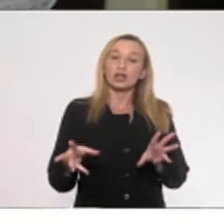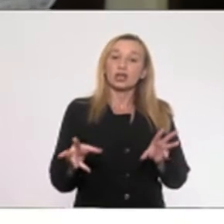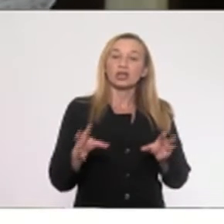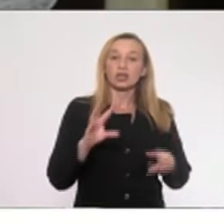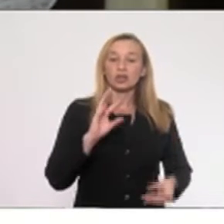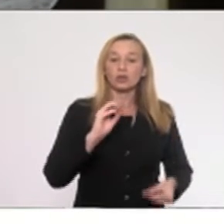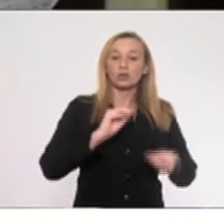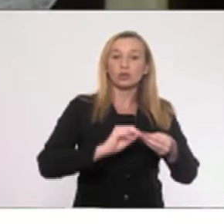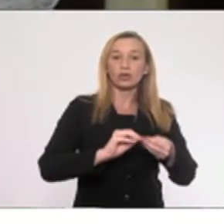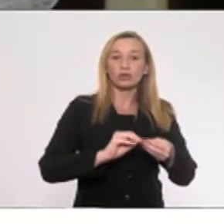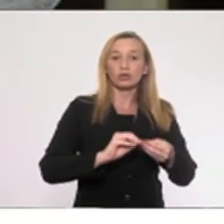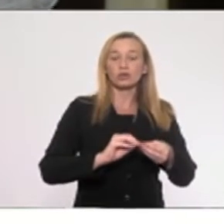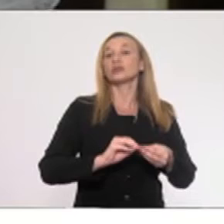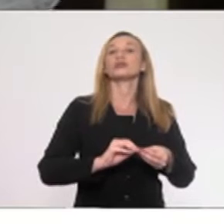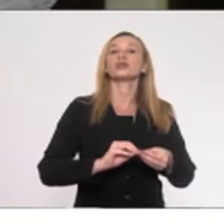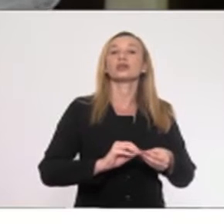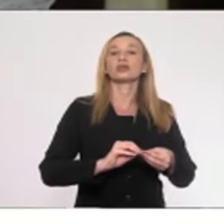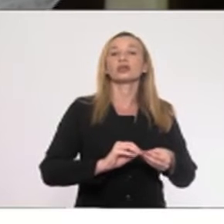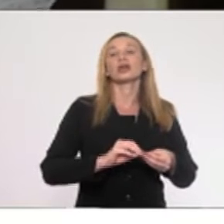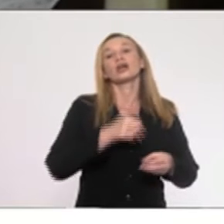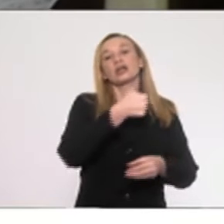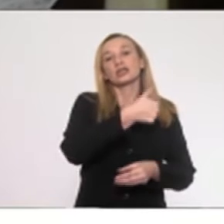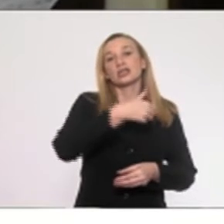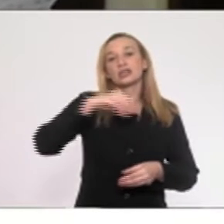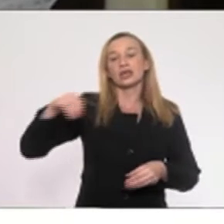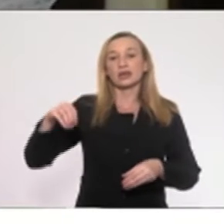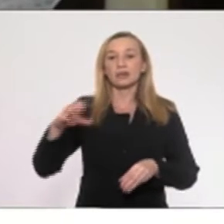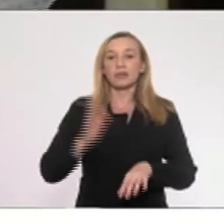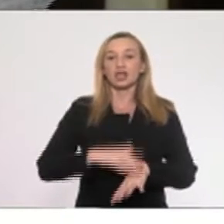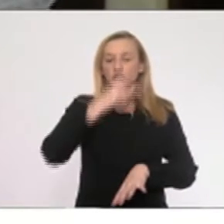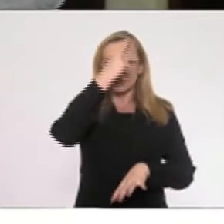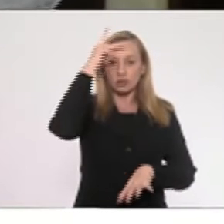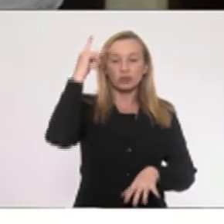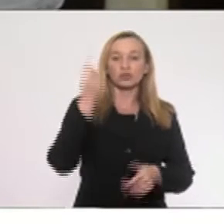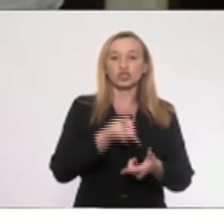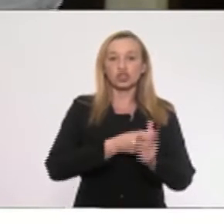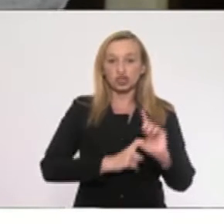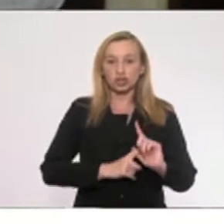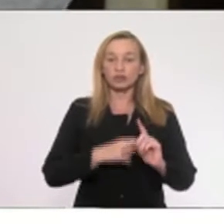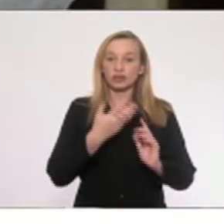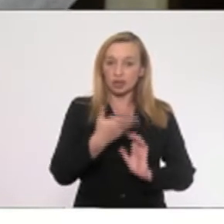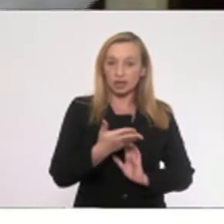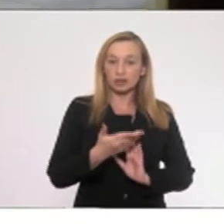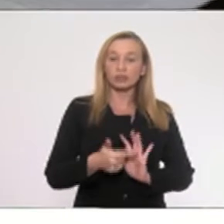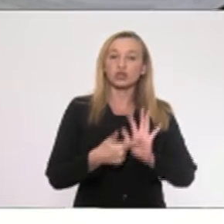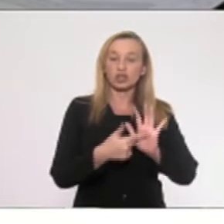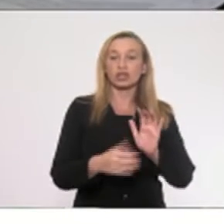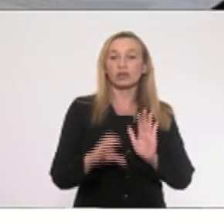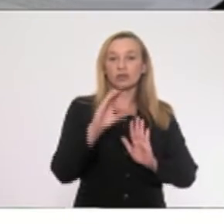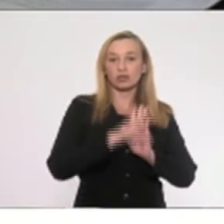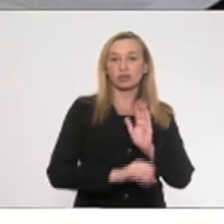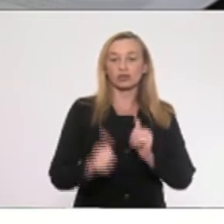100 maiores devedores da dívida ativa. E estaríamos com essa questão sanada como subemenda. Mas são questões